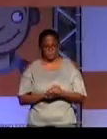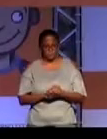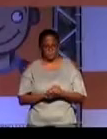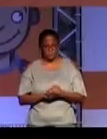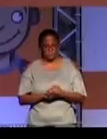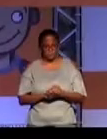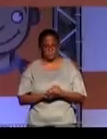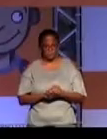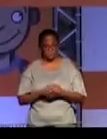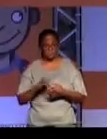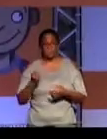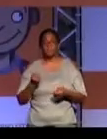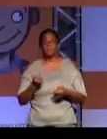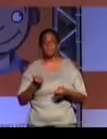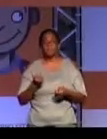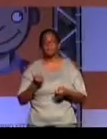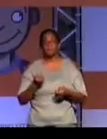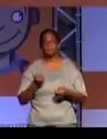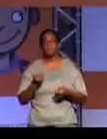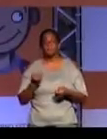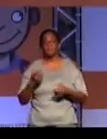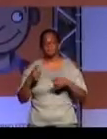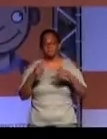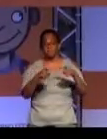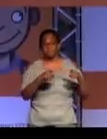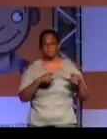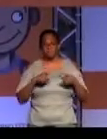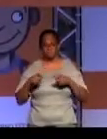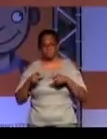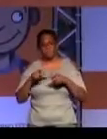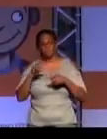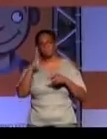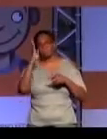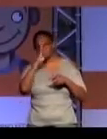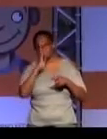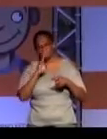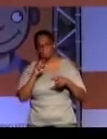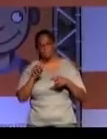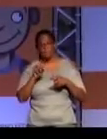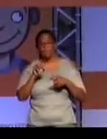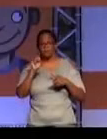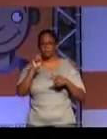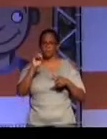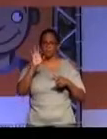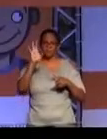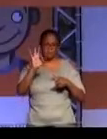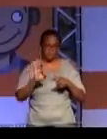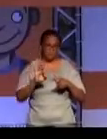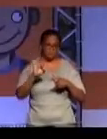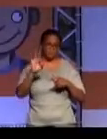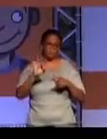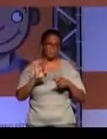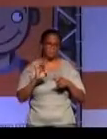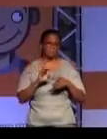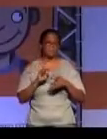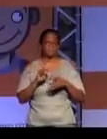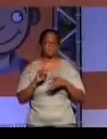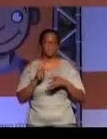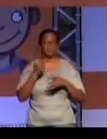Em inúmeras regiões do país tem até 80%, ou